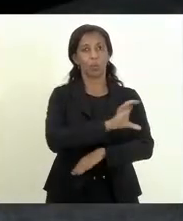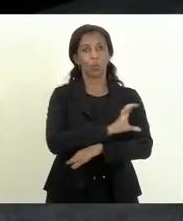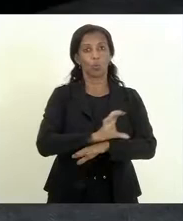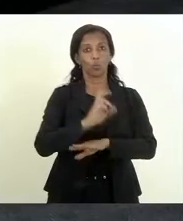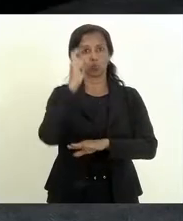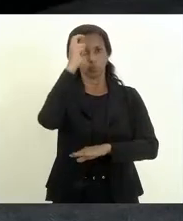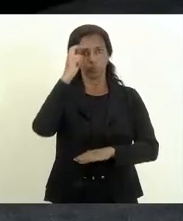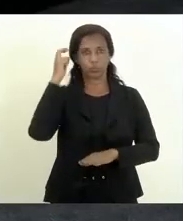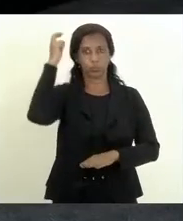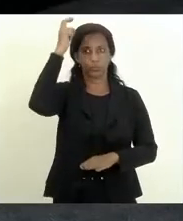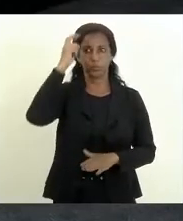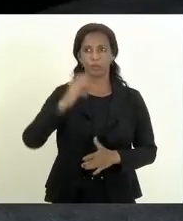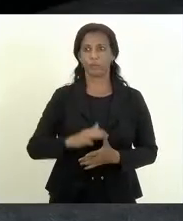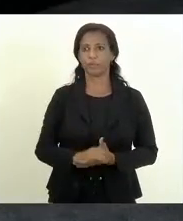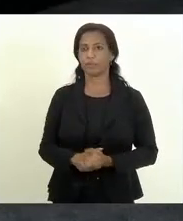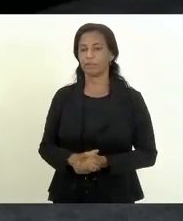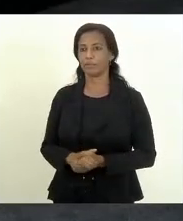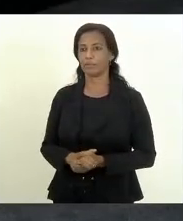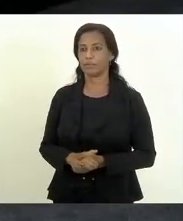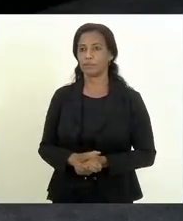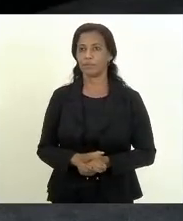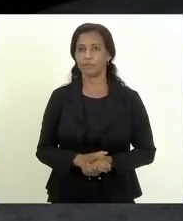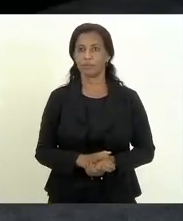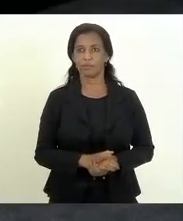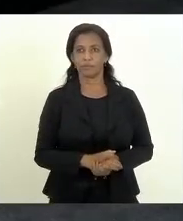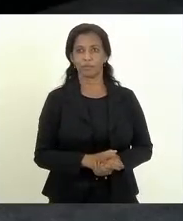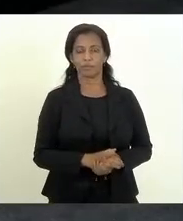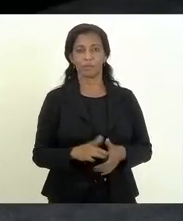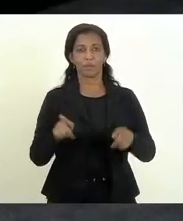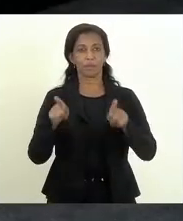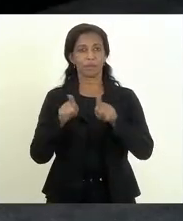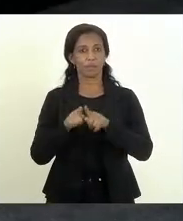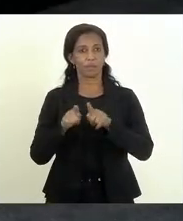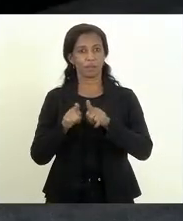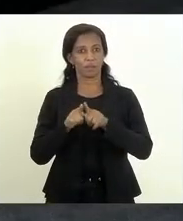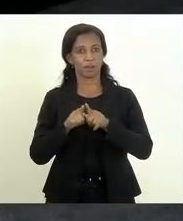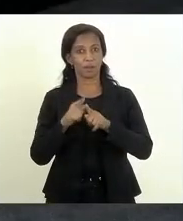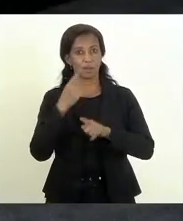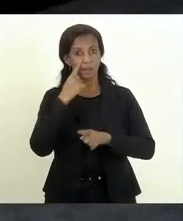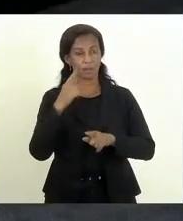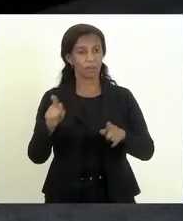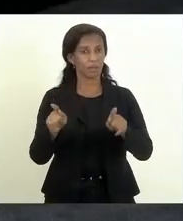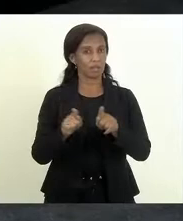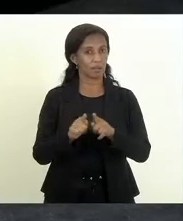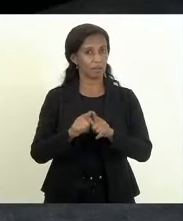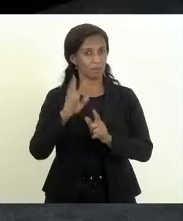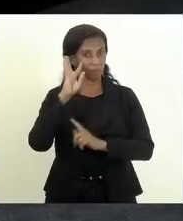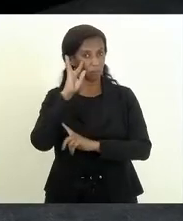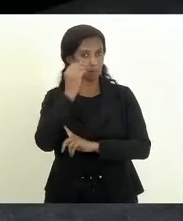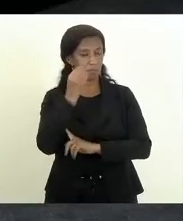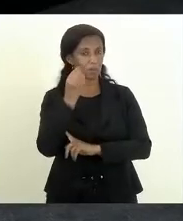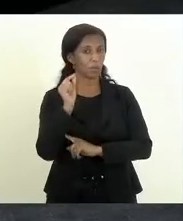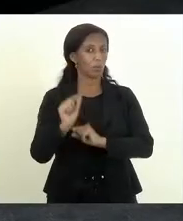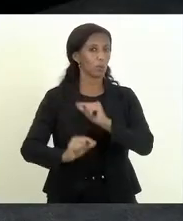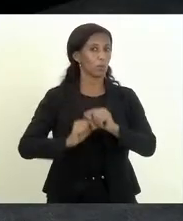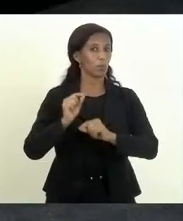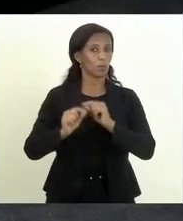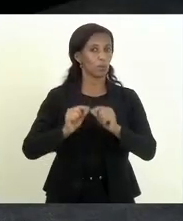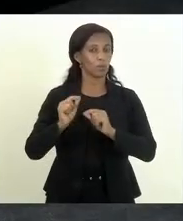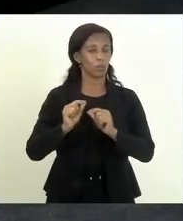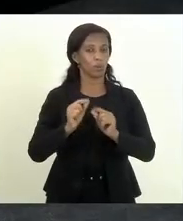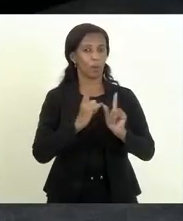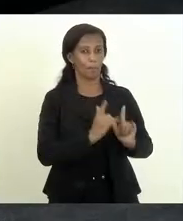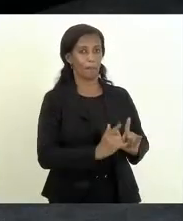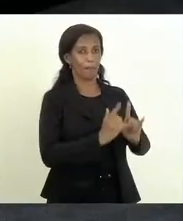com a presença do governador, e de uma vez por todas solucionar a questão que envolvia o Palácio